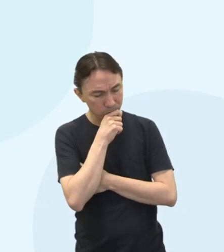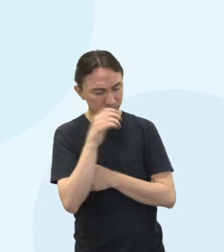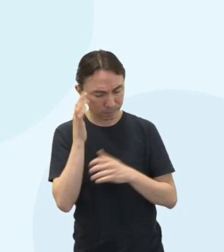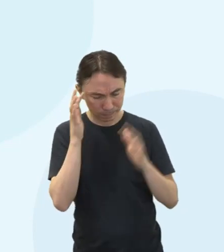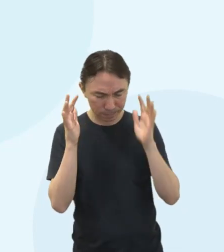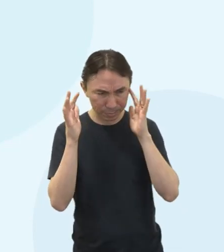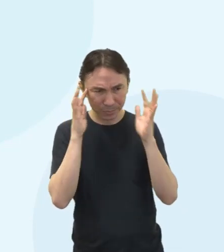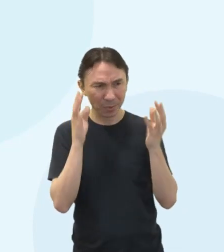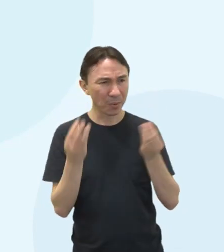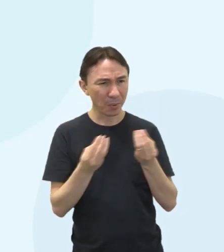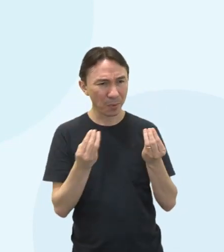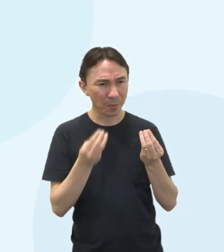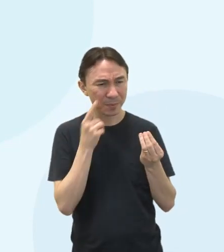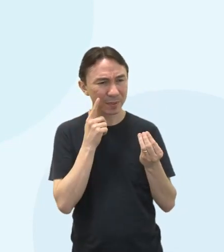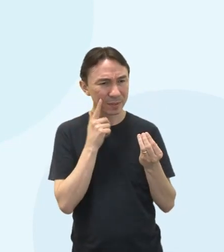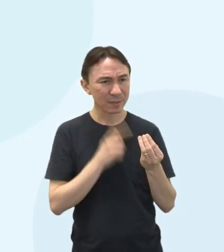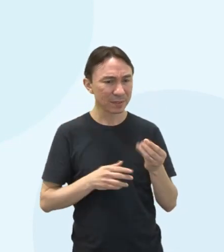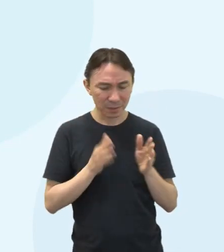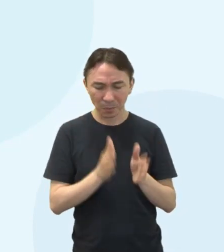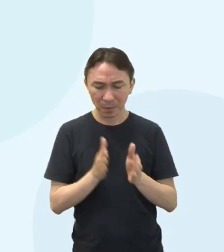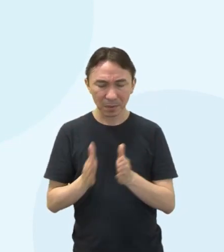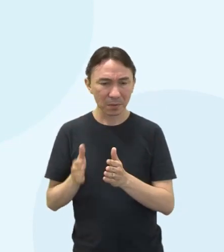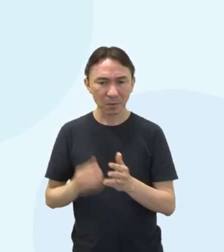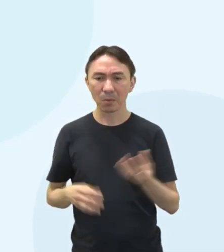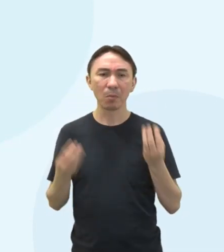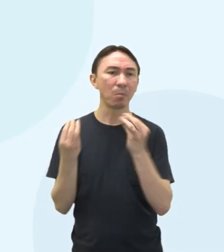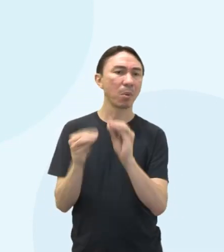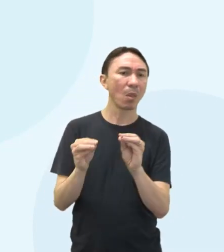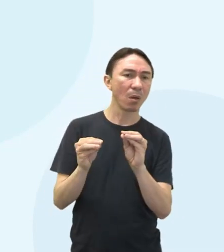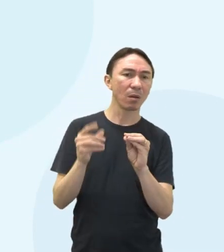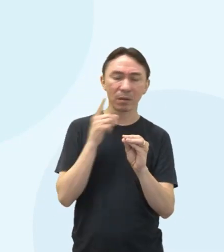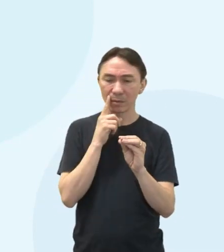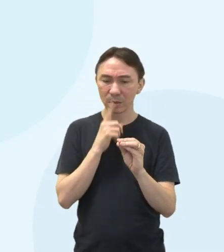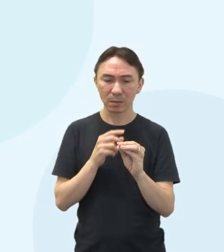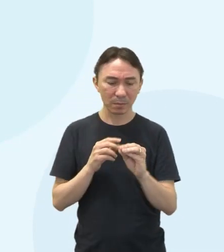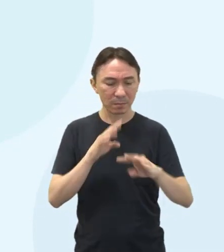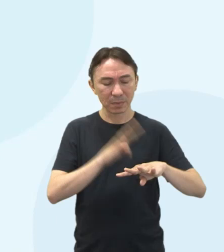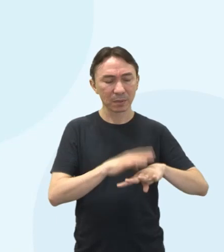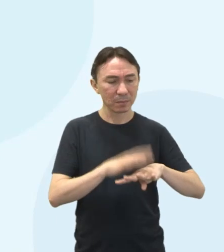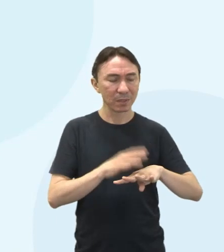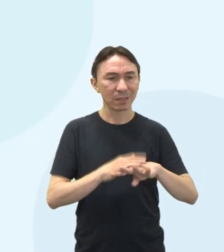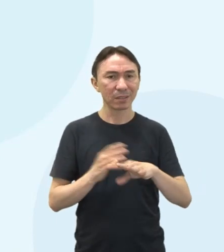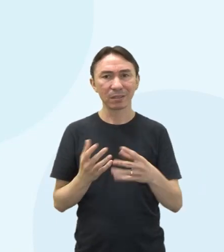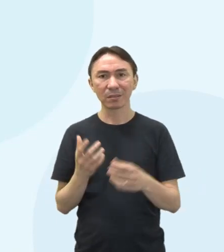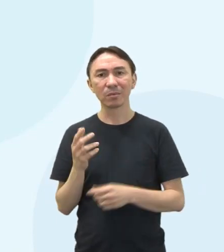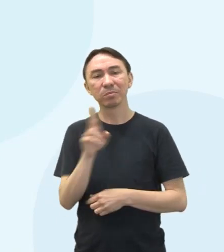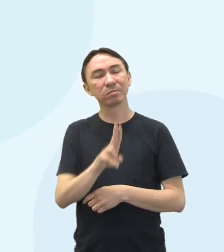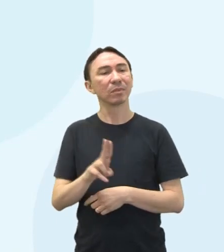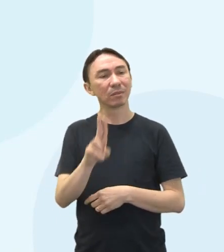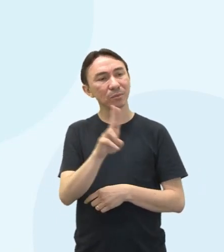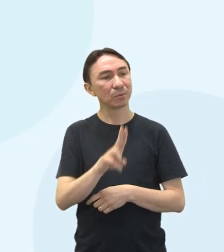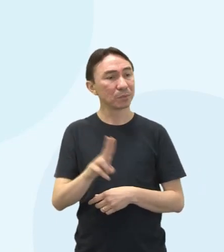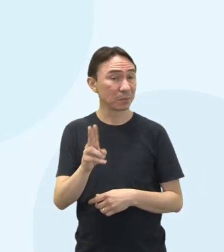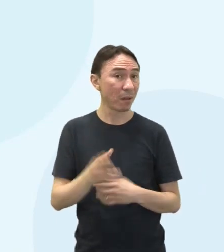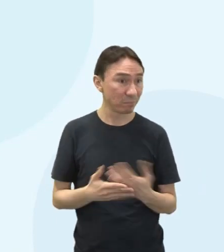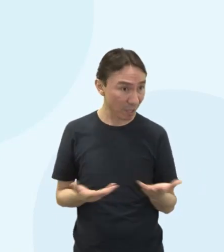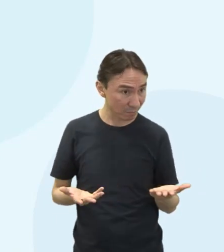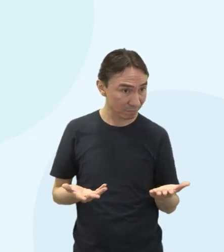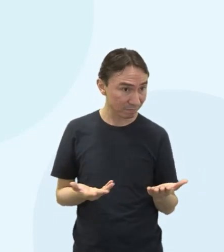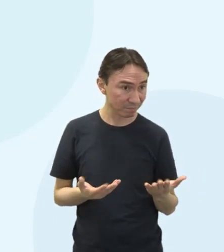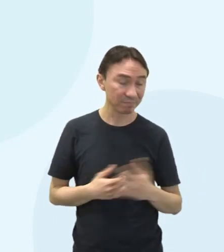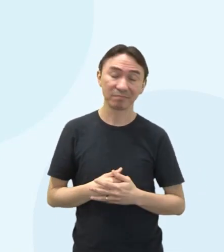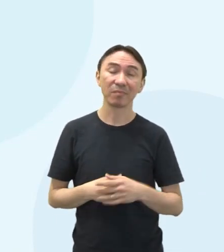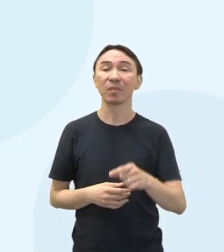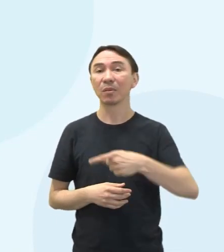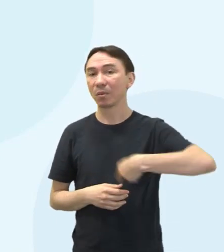completar essa sequência usando as operações matemáticas né É aqui a gente nosso todos nós podemos